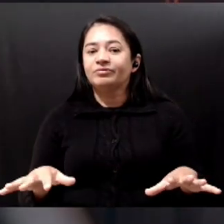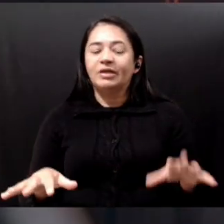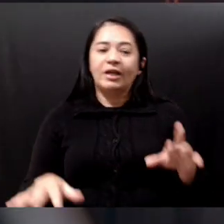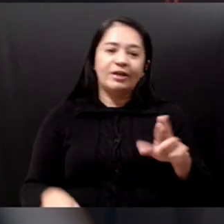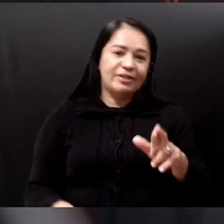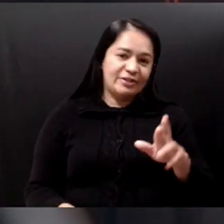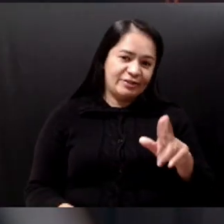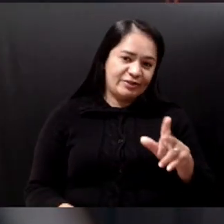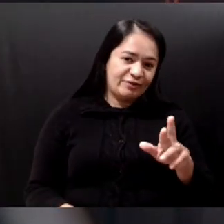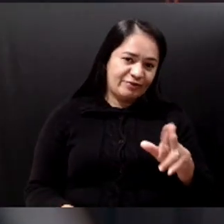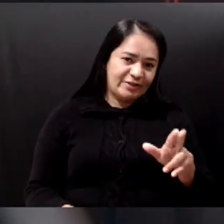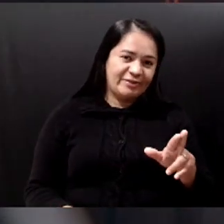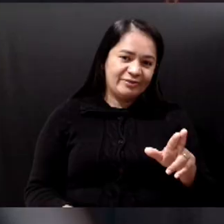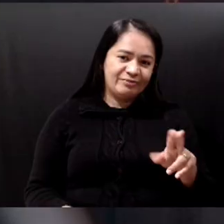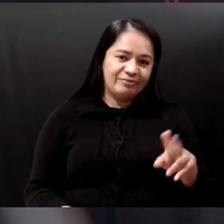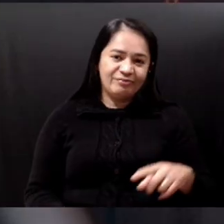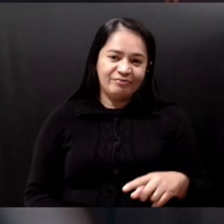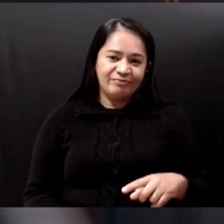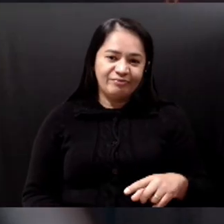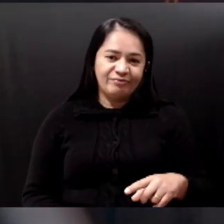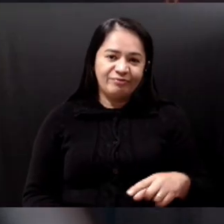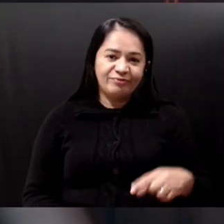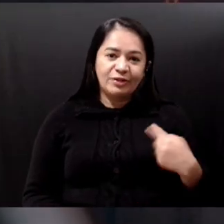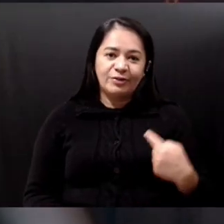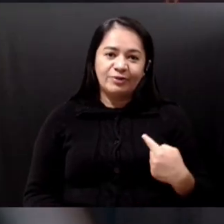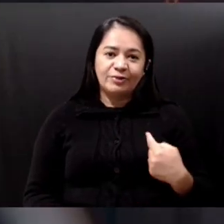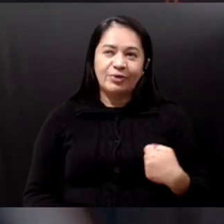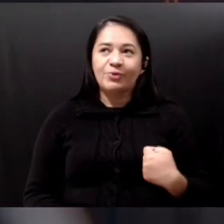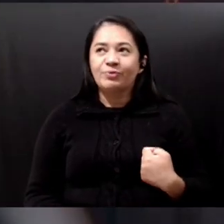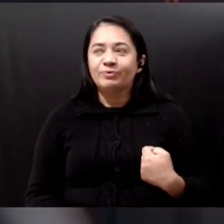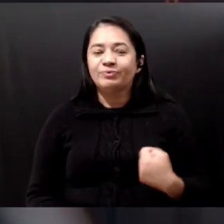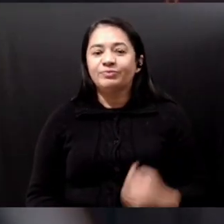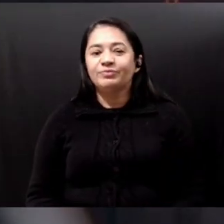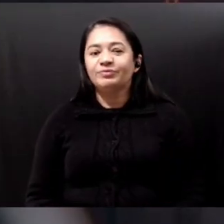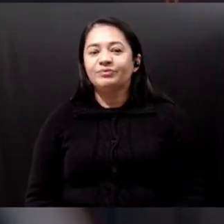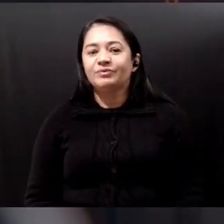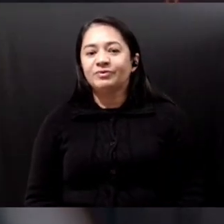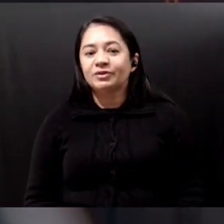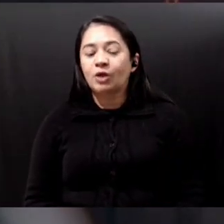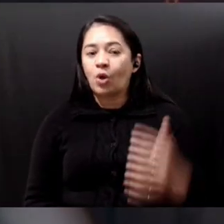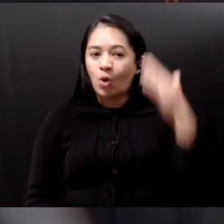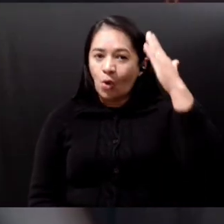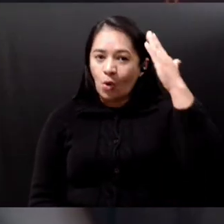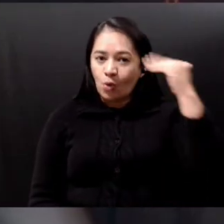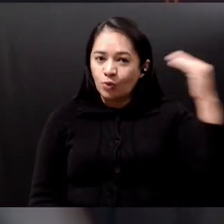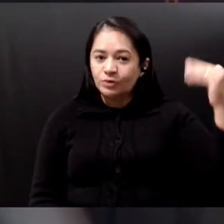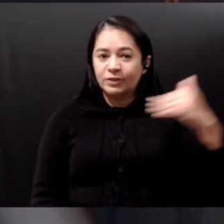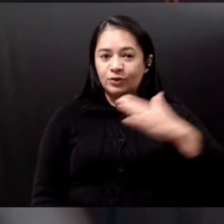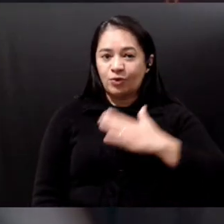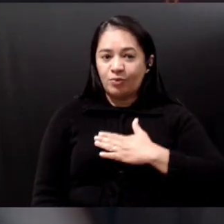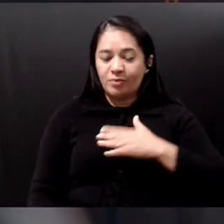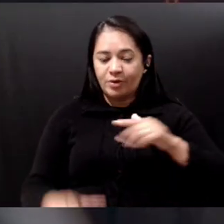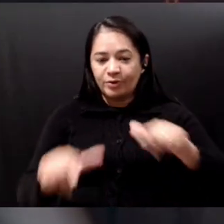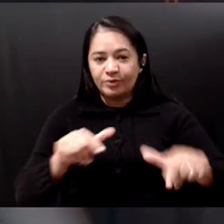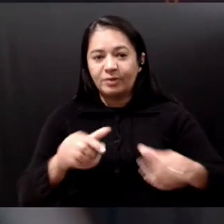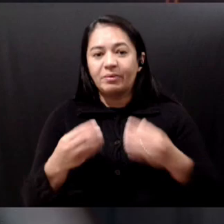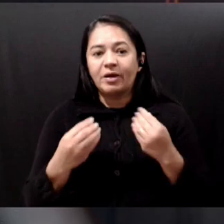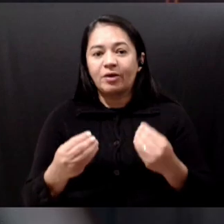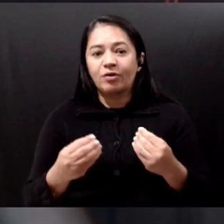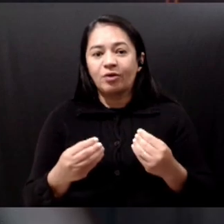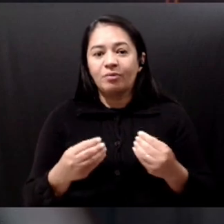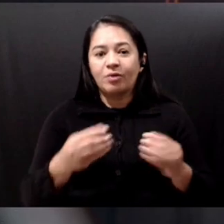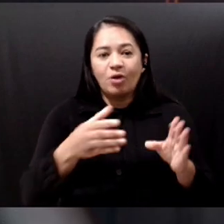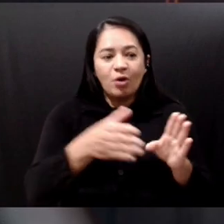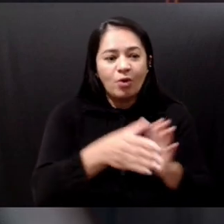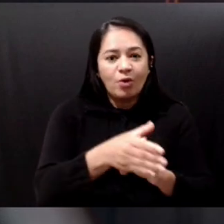tem que olhar tanto que assim, tanto que eu digo, o sucesso do meu trabalho está na orientação a negócios individual,